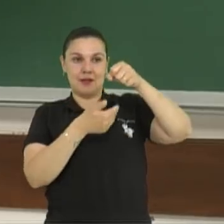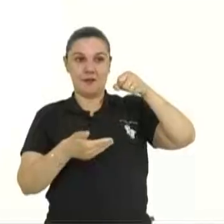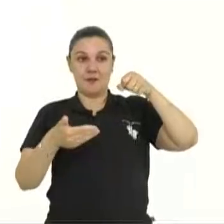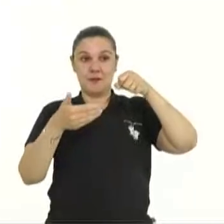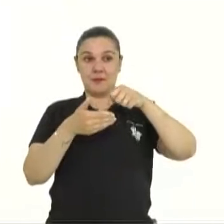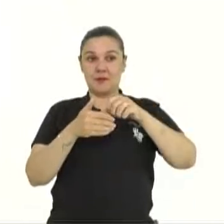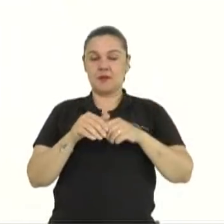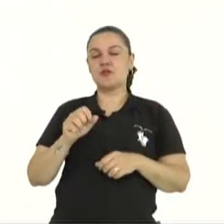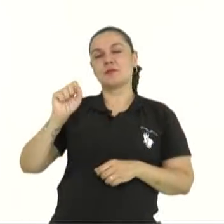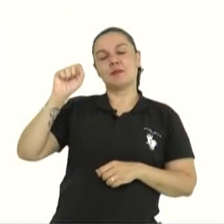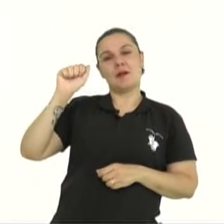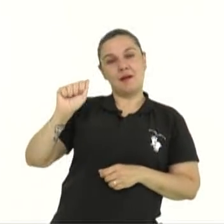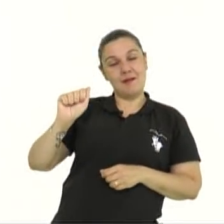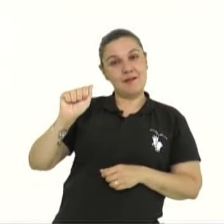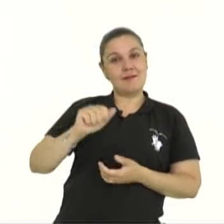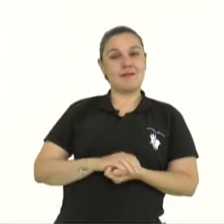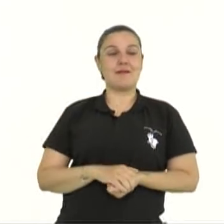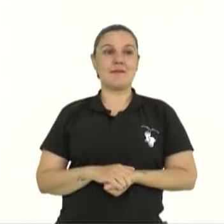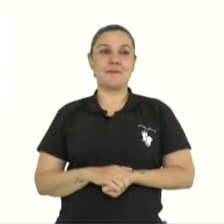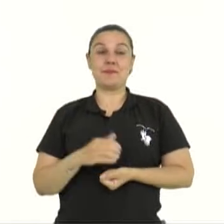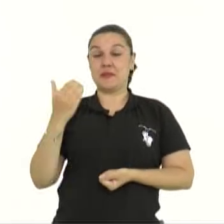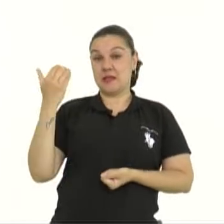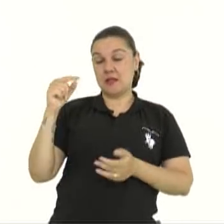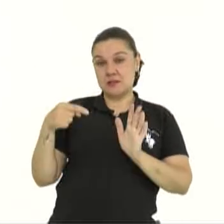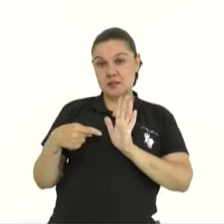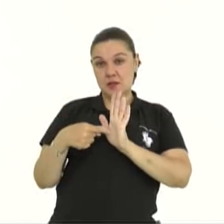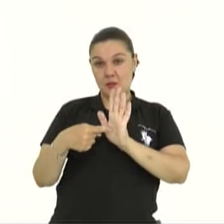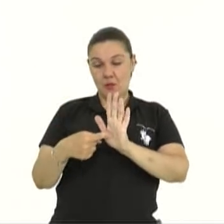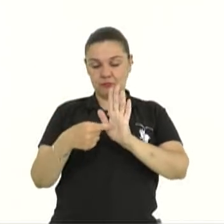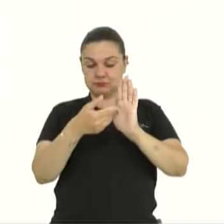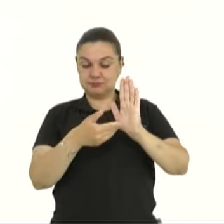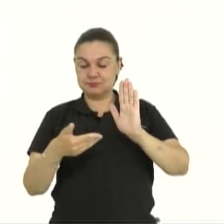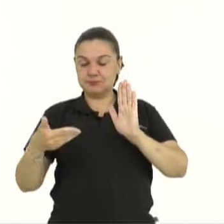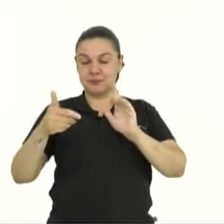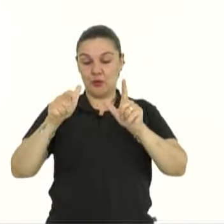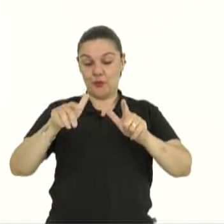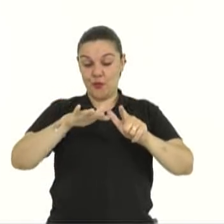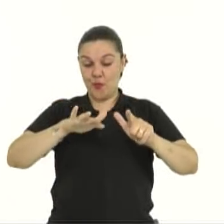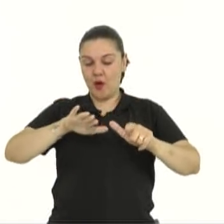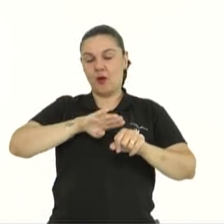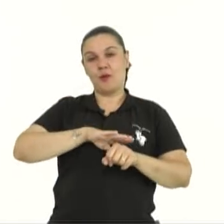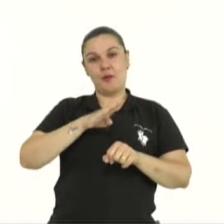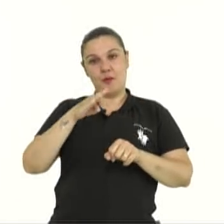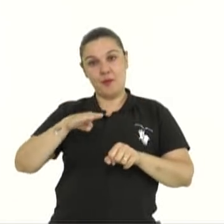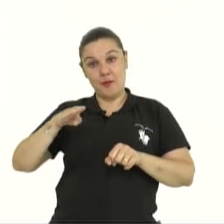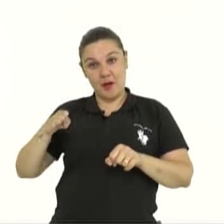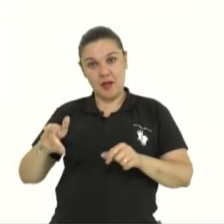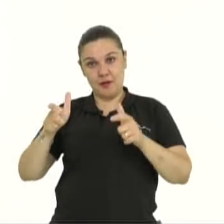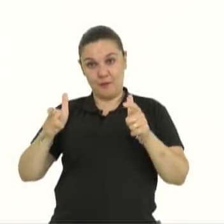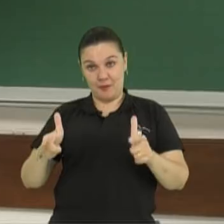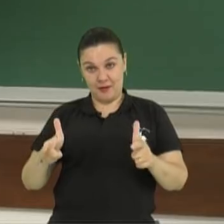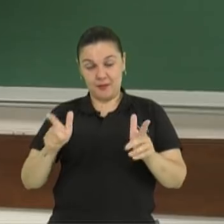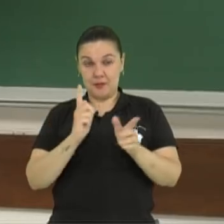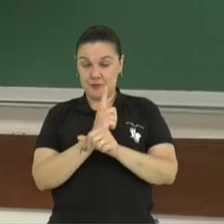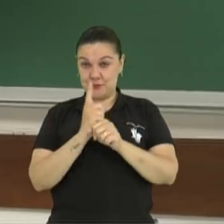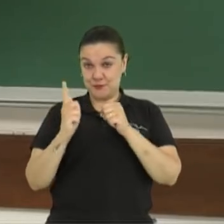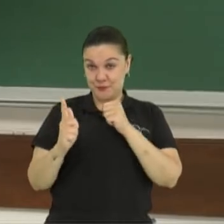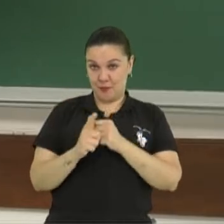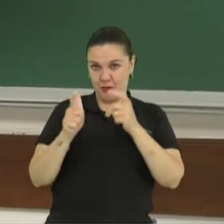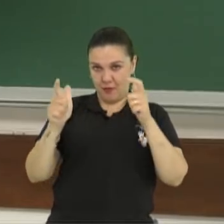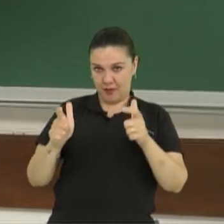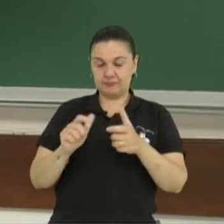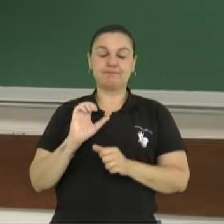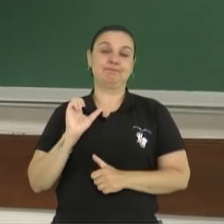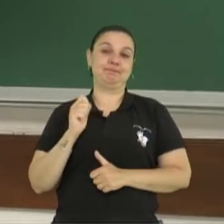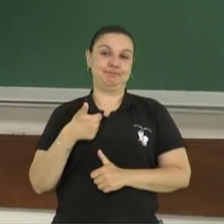Então, a gente tinha lá, alternativa A, ciência que representa graficamente uma superfície plana, né, uma área geográfica, um